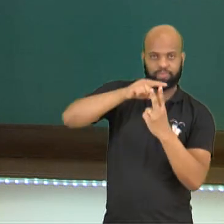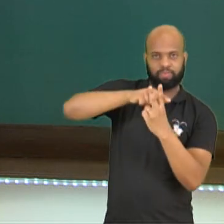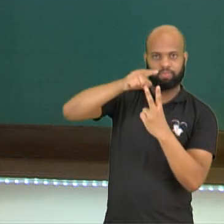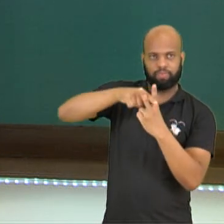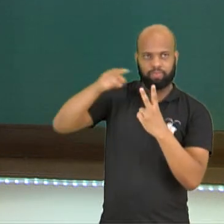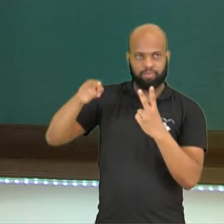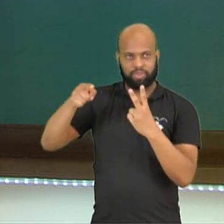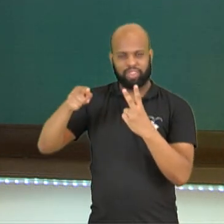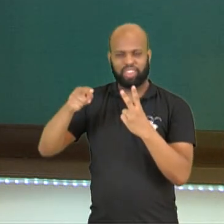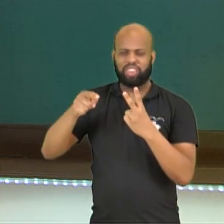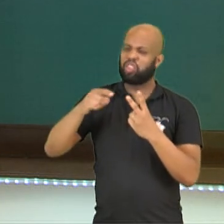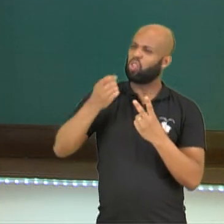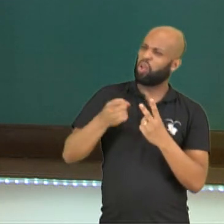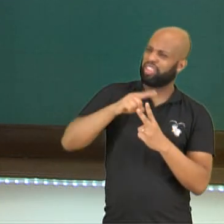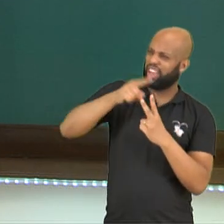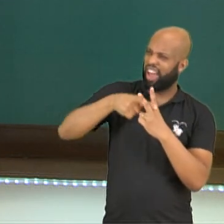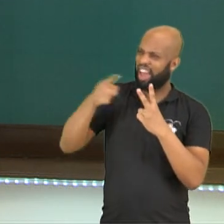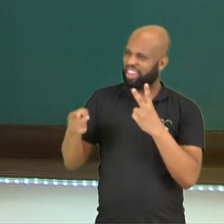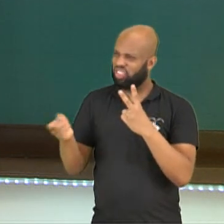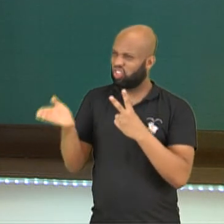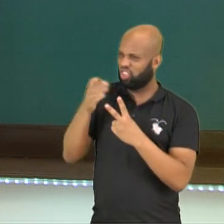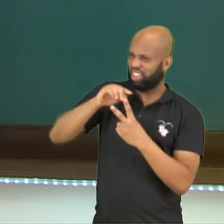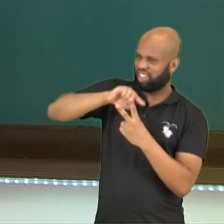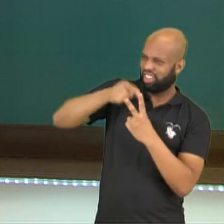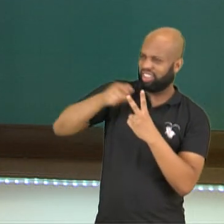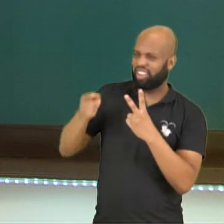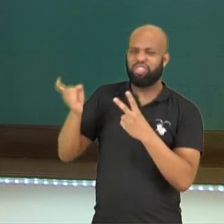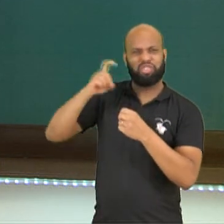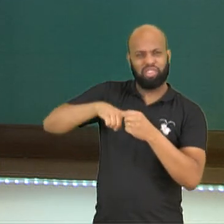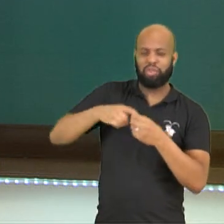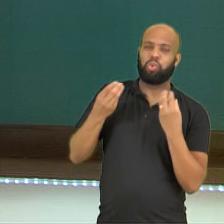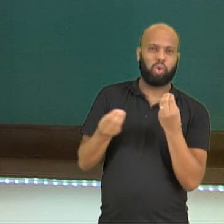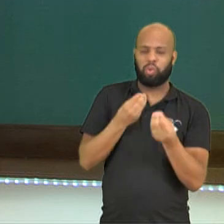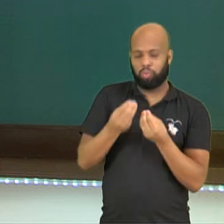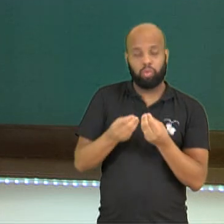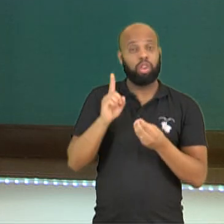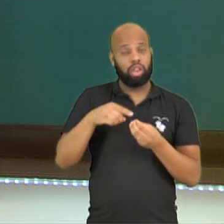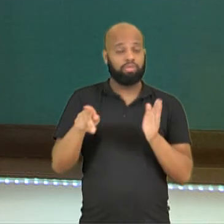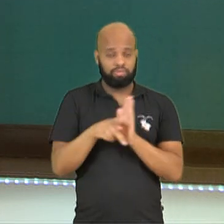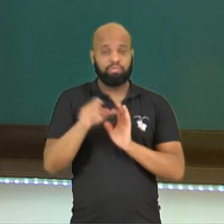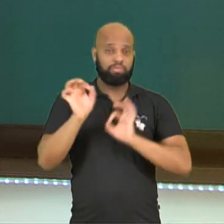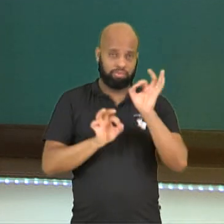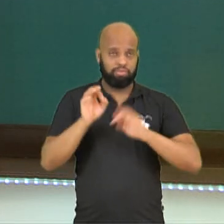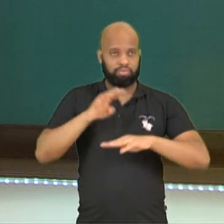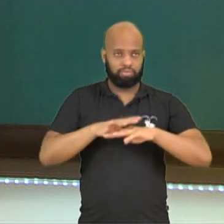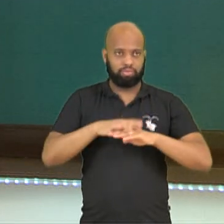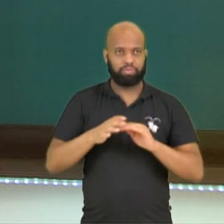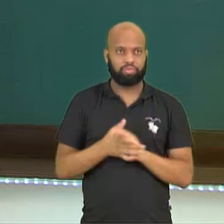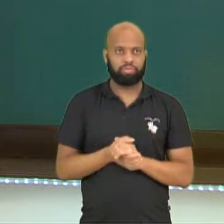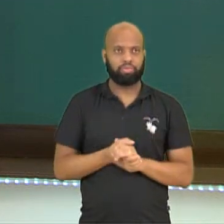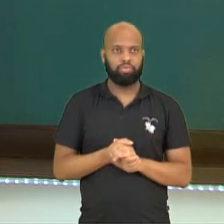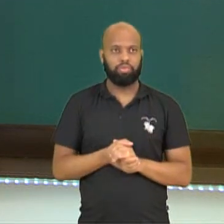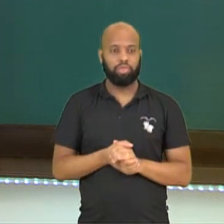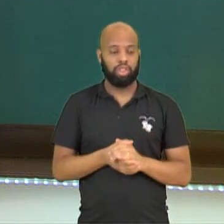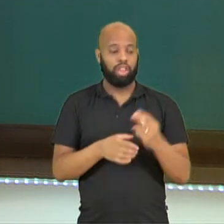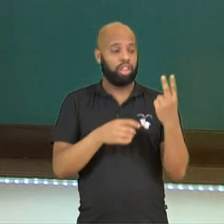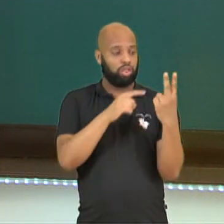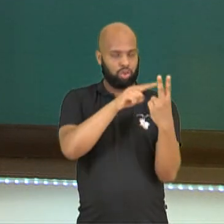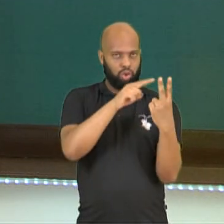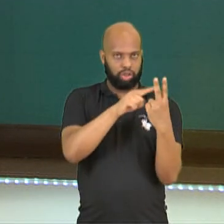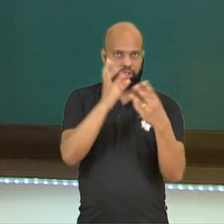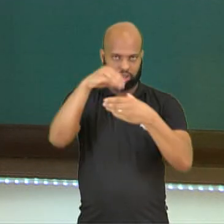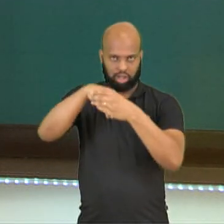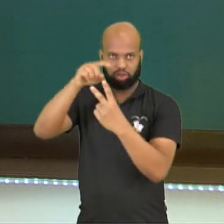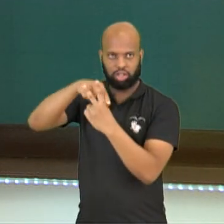tira da raiz, põe na raiz e volta. A gente vai fazendo essas manipulações matemáticas, tá? Então, a base é 2, o 9 vai lá para dentro